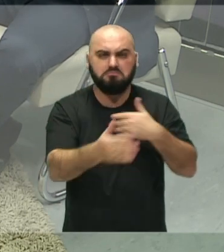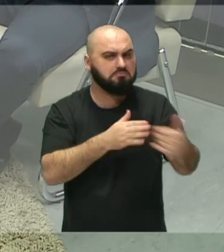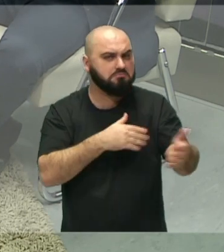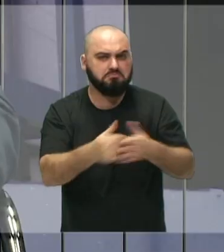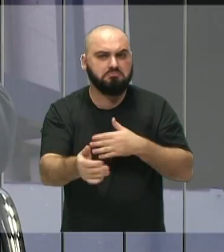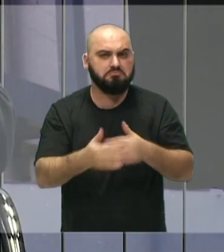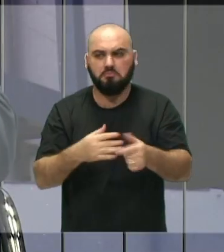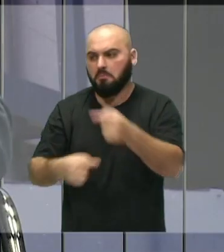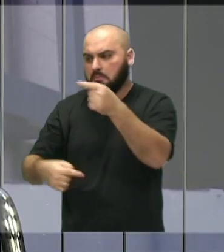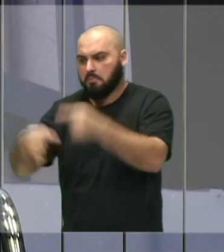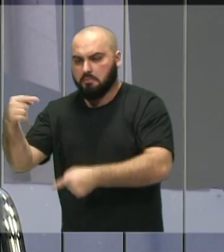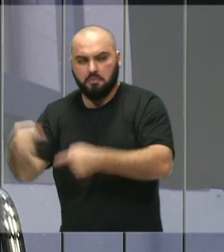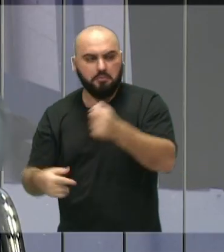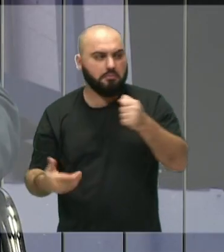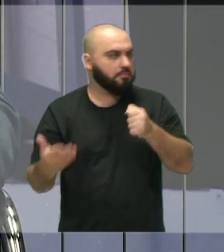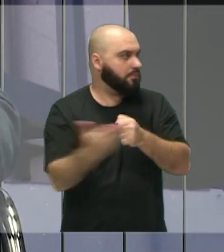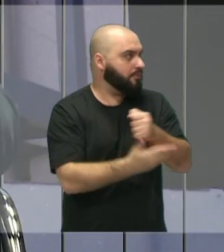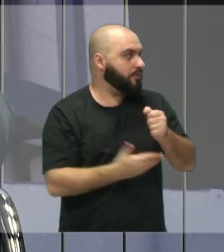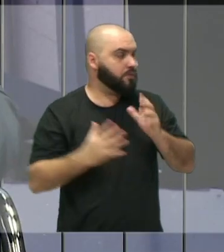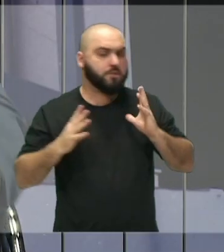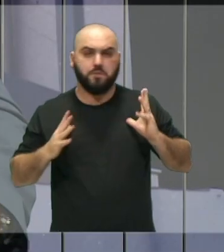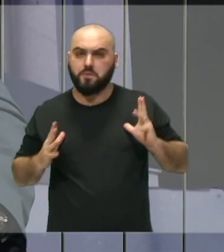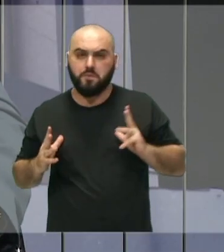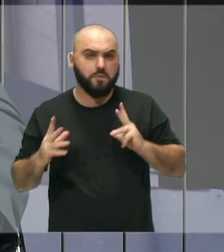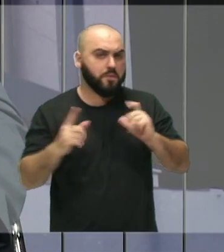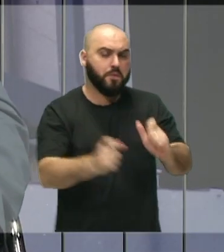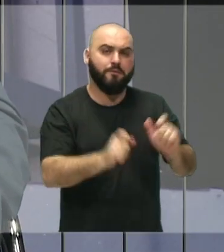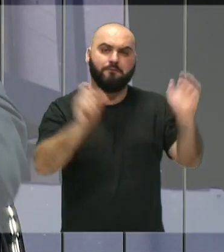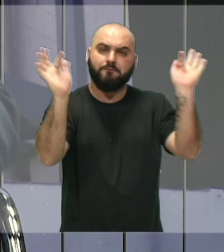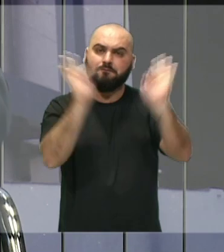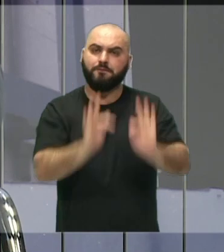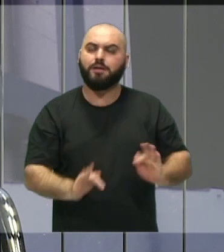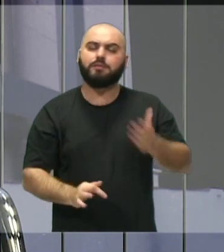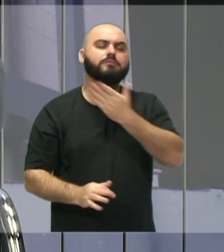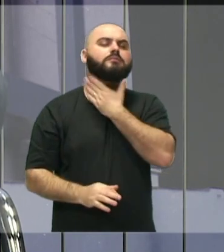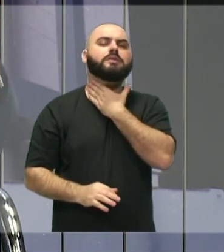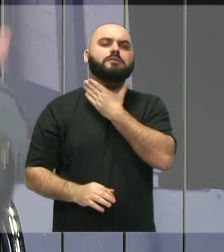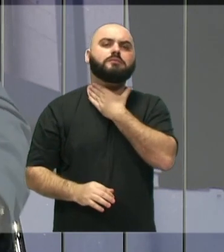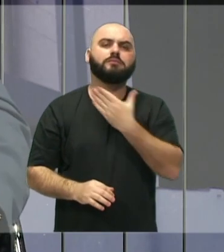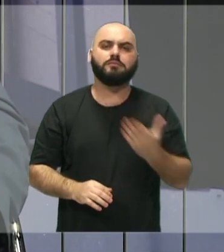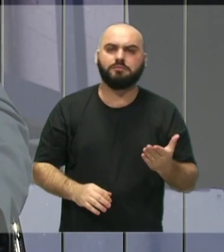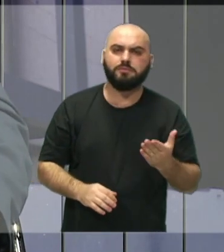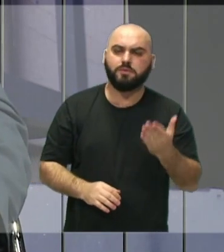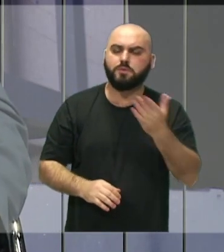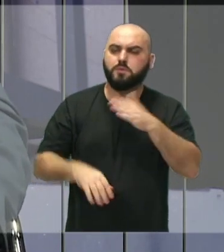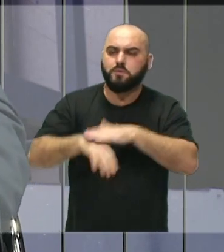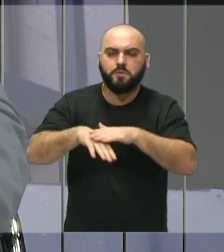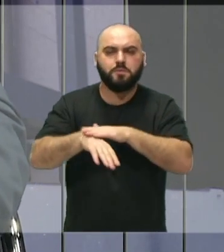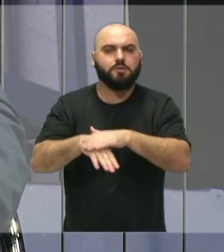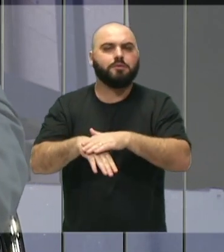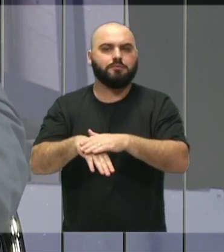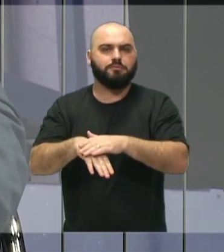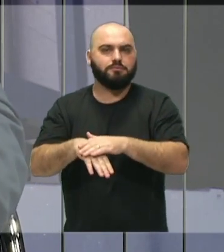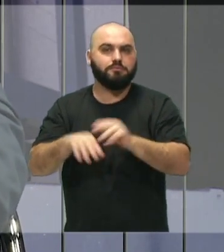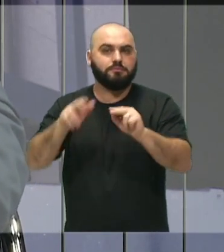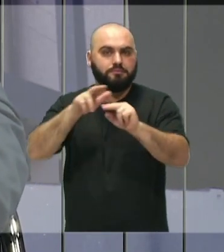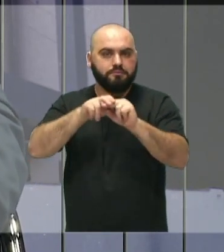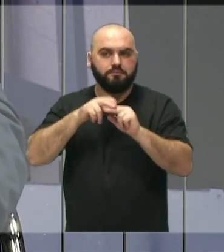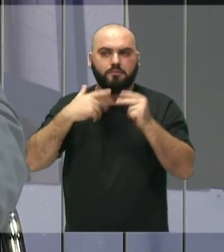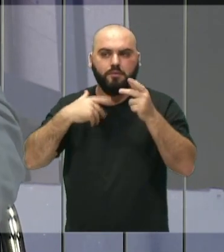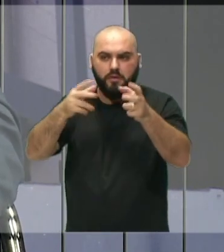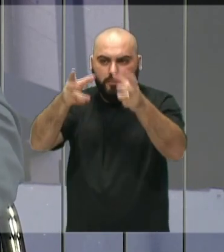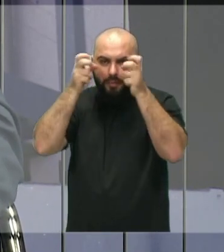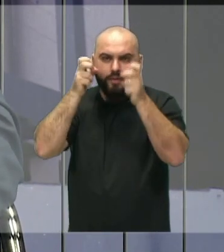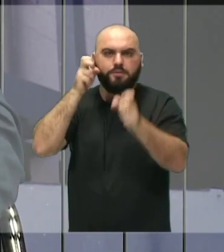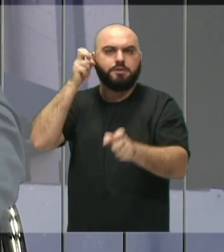situação ou oposição, satisfez todo mundo aquele bate-papo, aquela discussão. Então, eu vejo que essa casa ela é muito